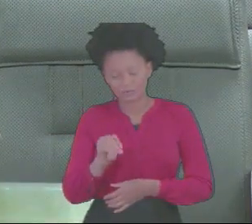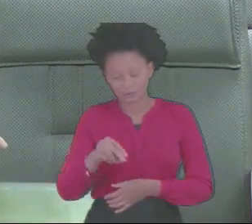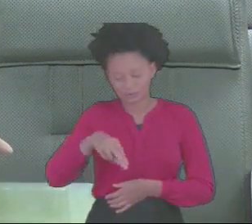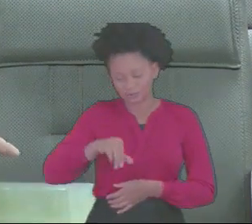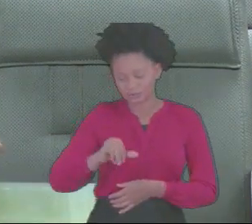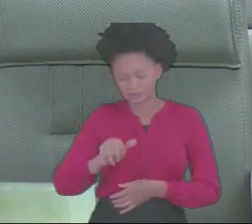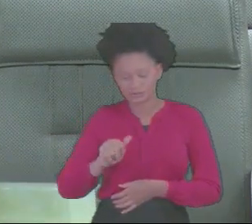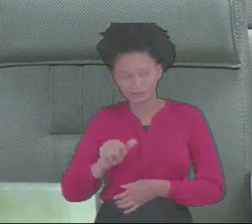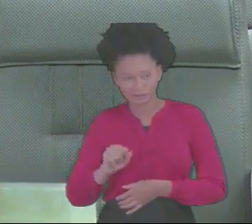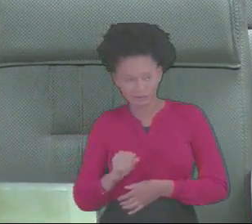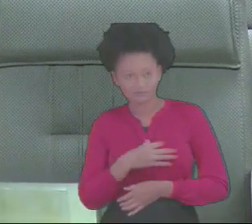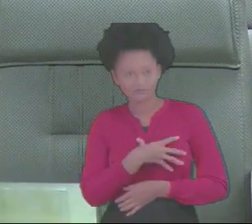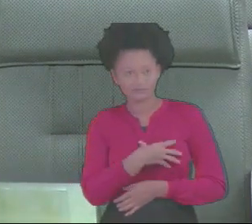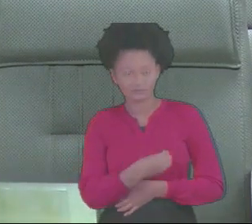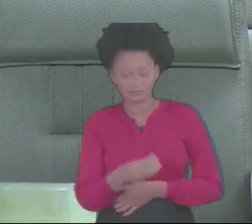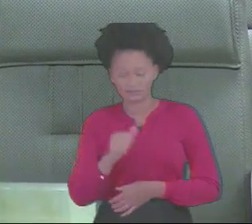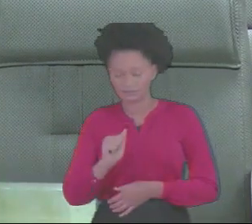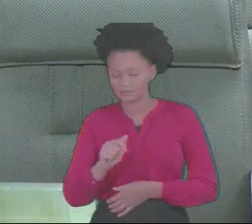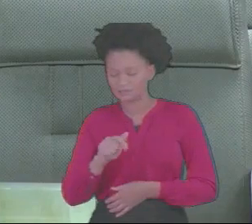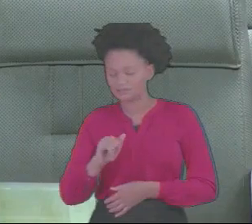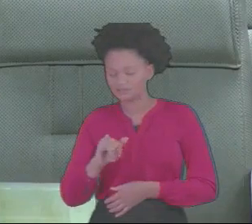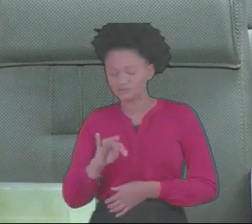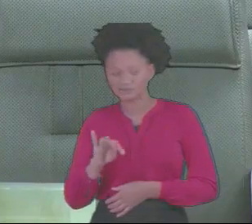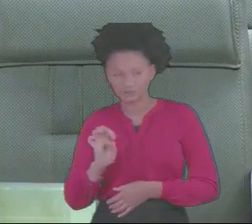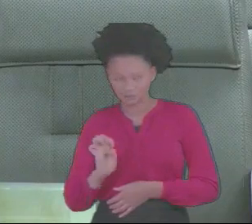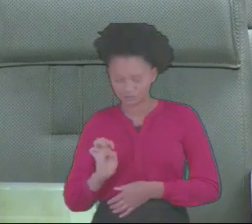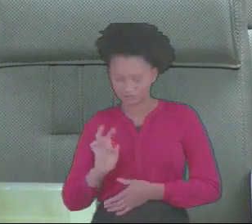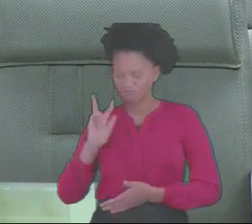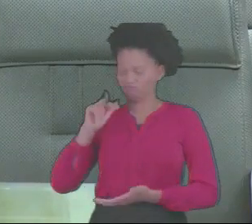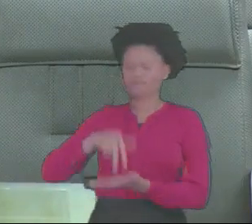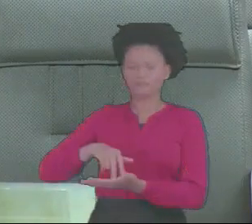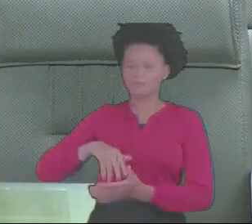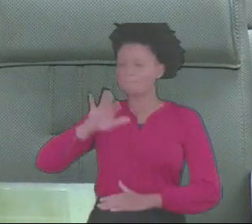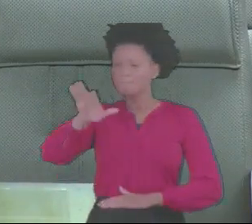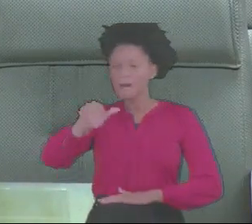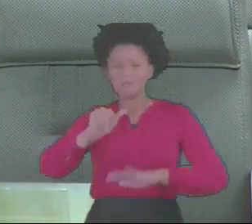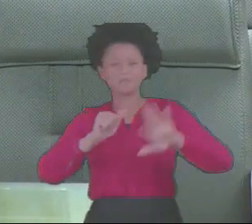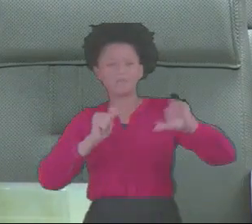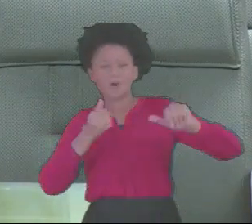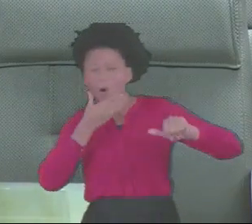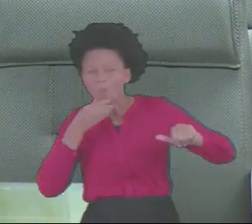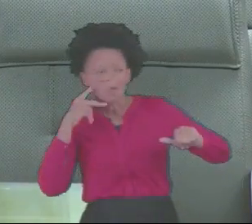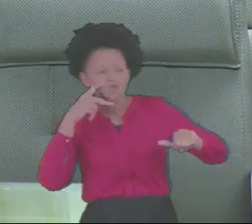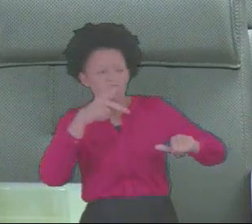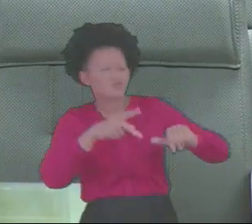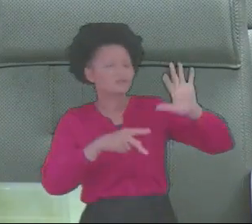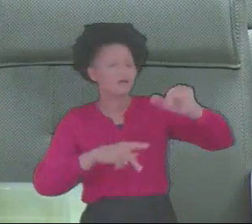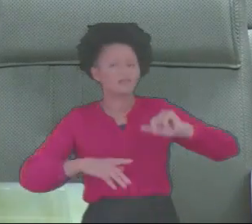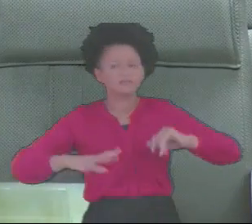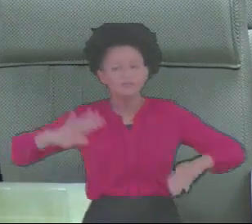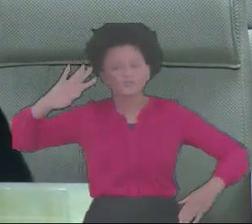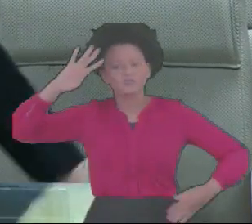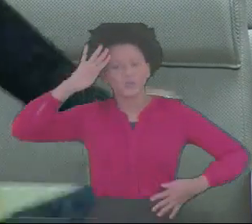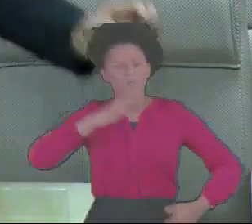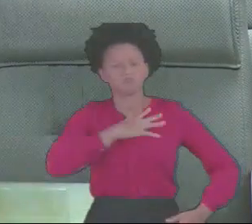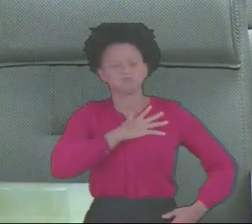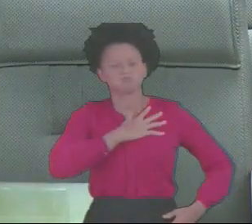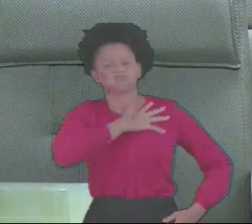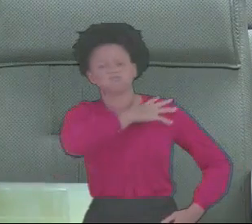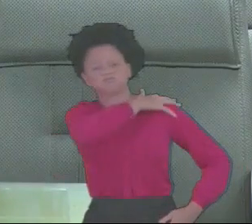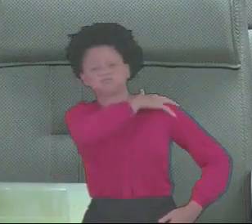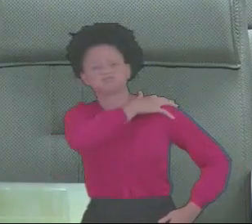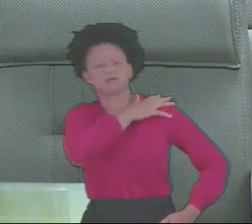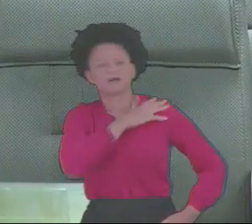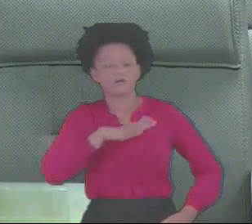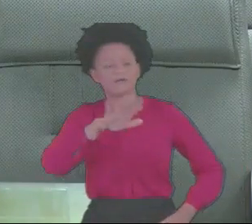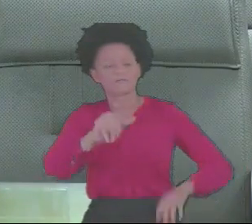de hagite se levanta se chama profeta chama Capitão do exército vai